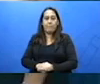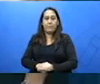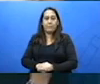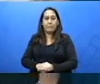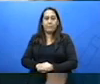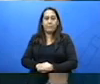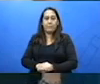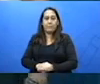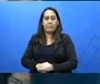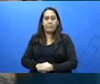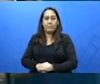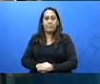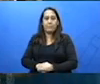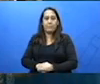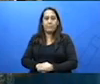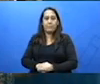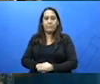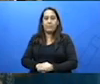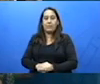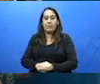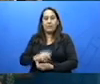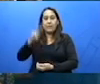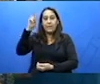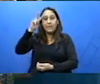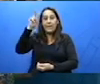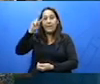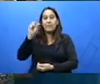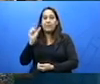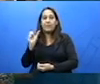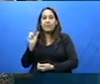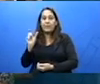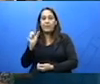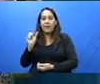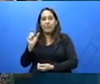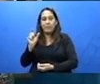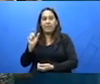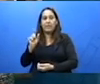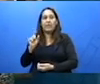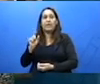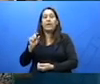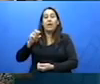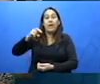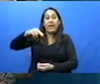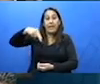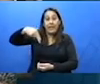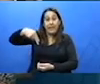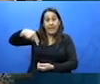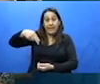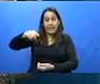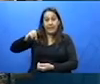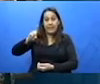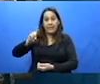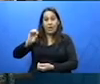criança. Olha aqui, quá, o que, o a, quam, o N, do,